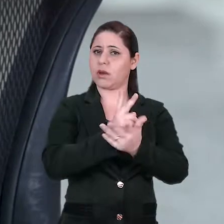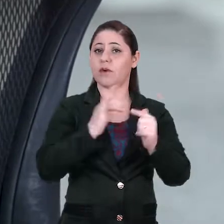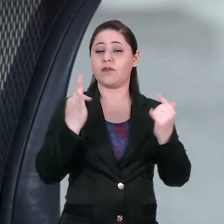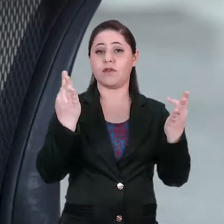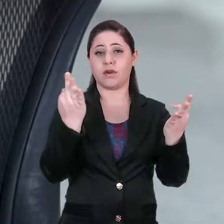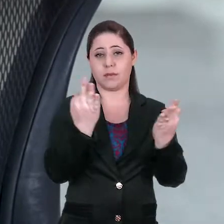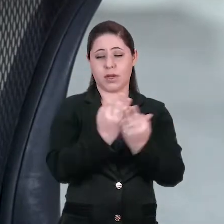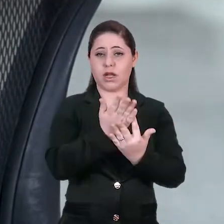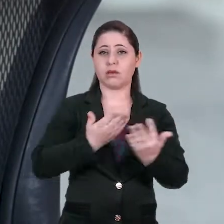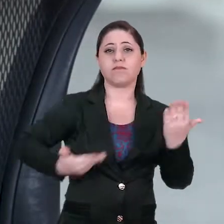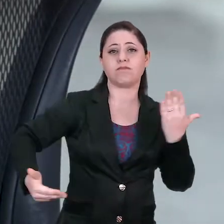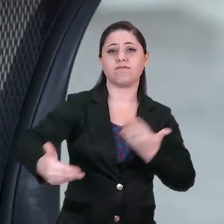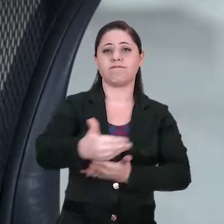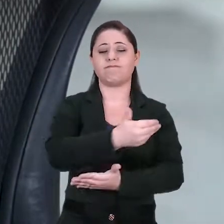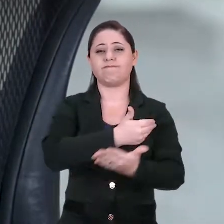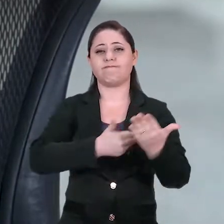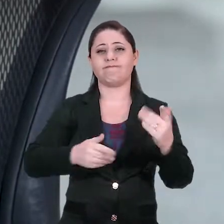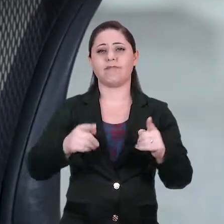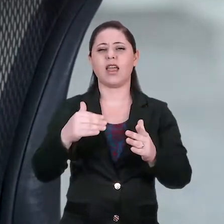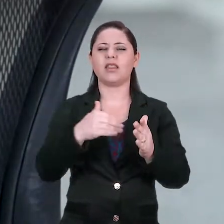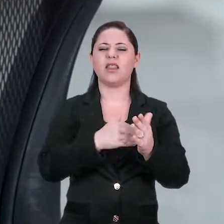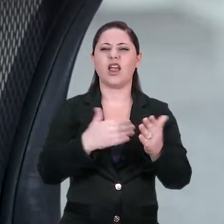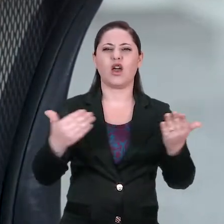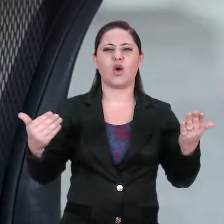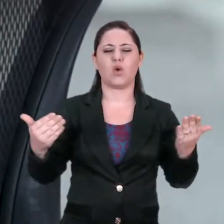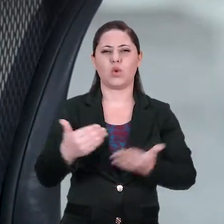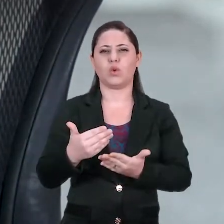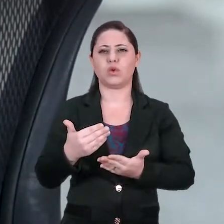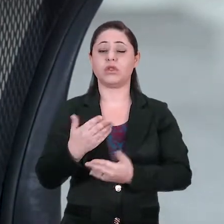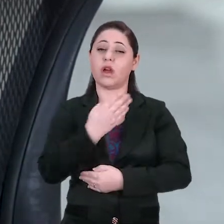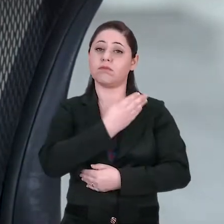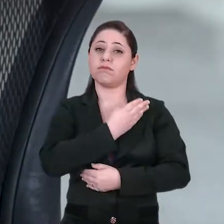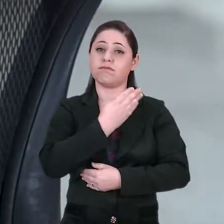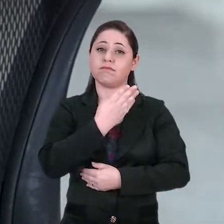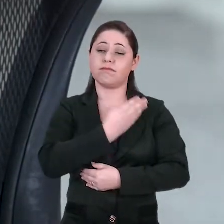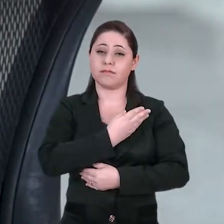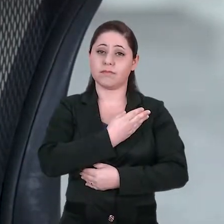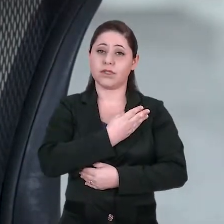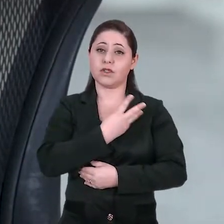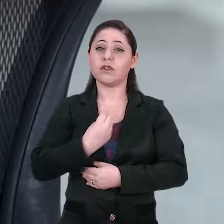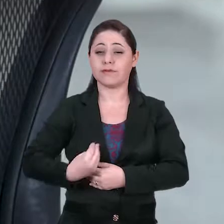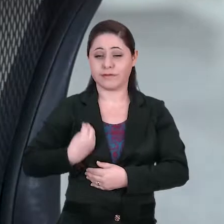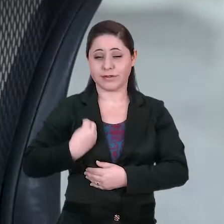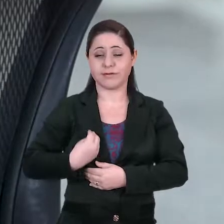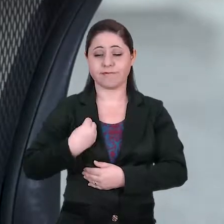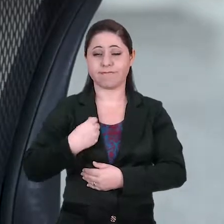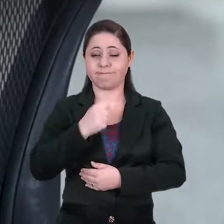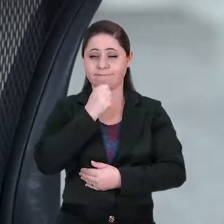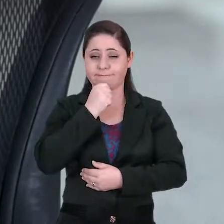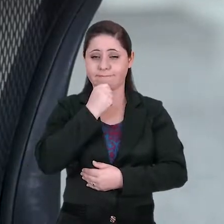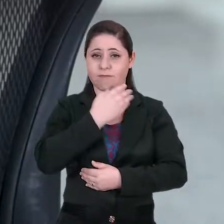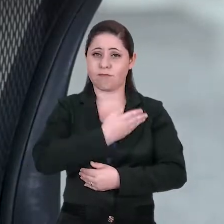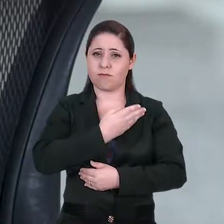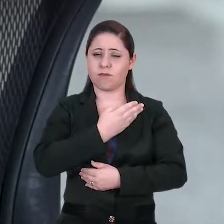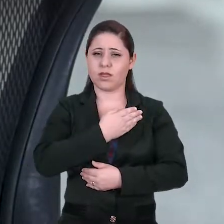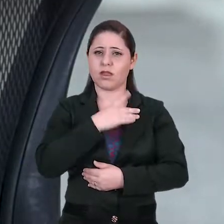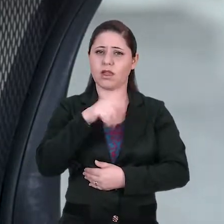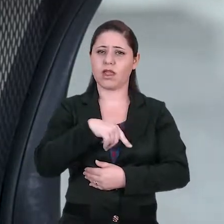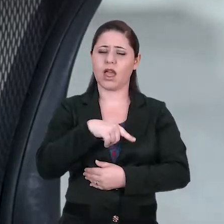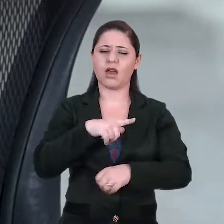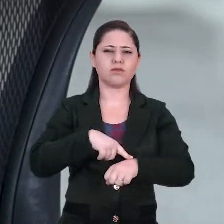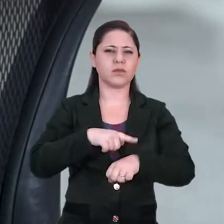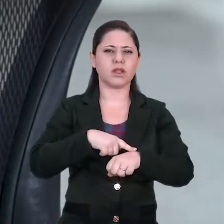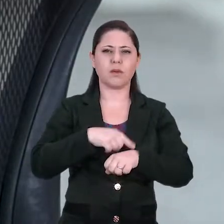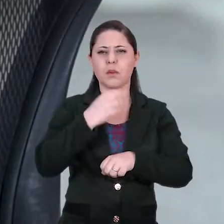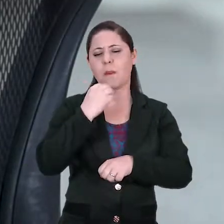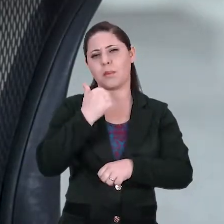famílias interagiram. Até hoje somos amigos, aqueles que ainda estão aqui são amigos. E foi uma época muito